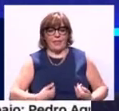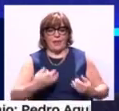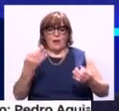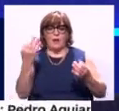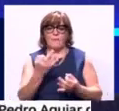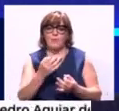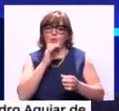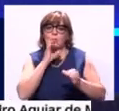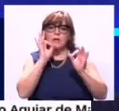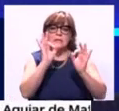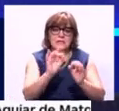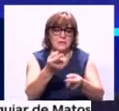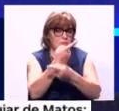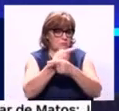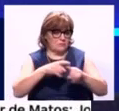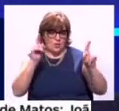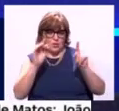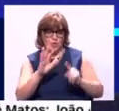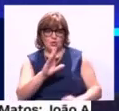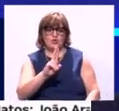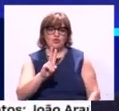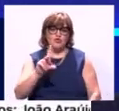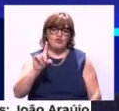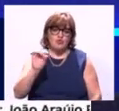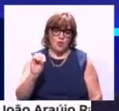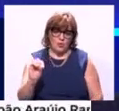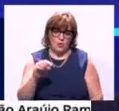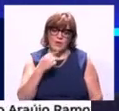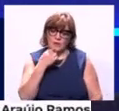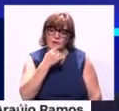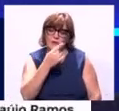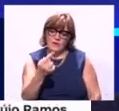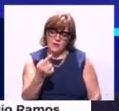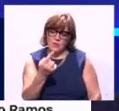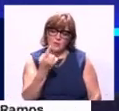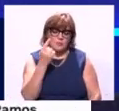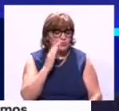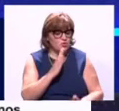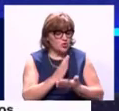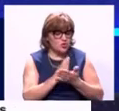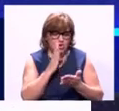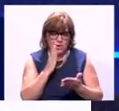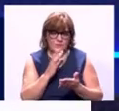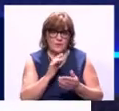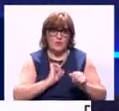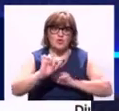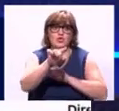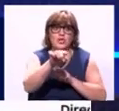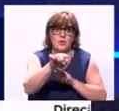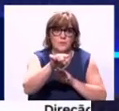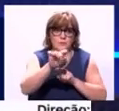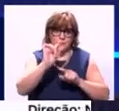Porto não pode ser assim. Júlio, eu vou-lhe citar só... E olha, eu fui consigo.